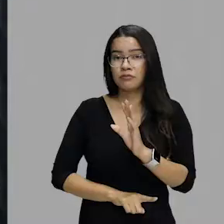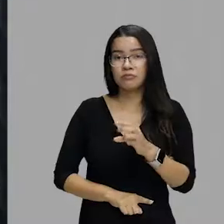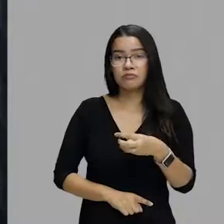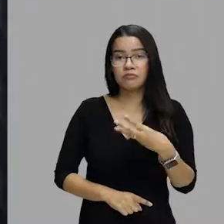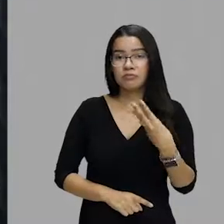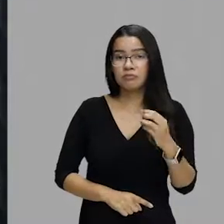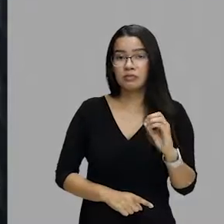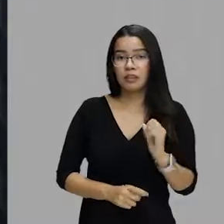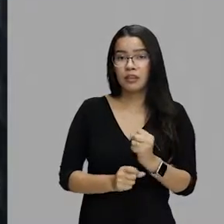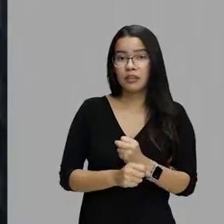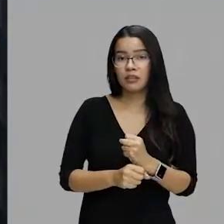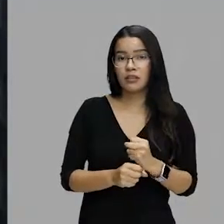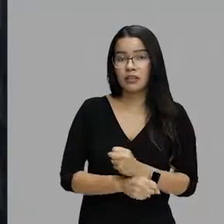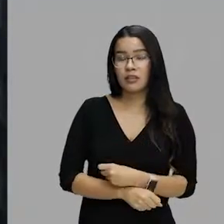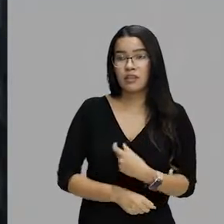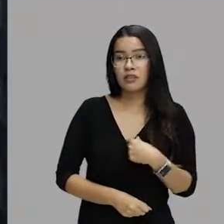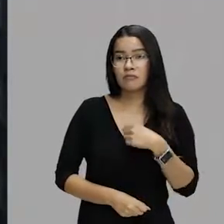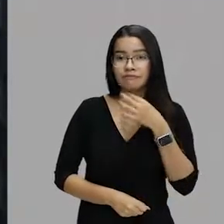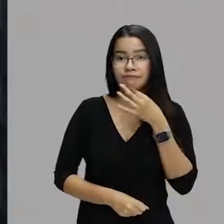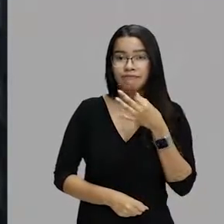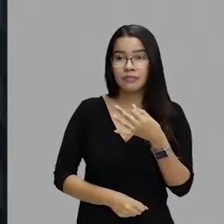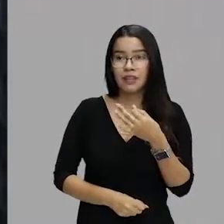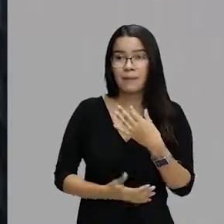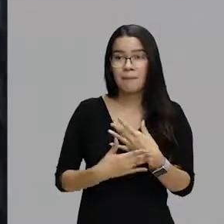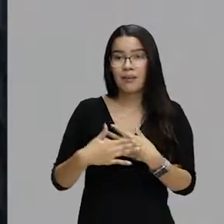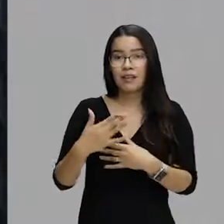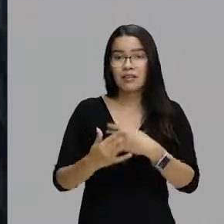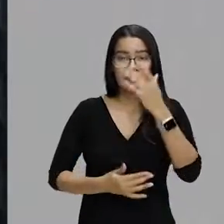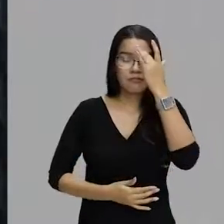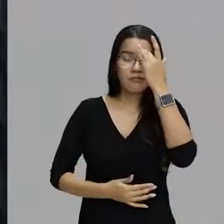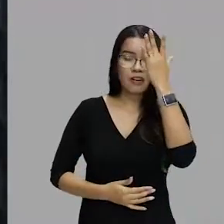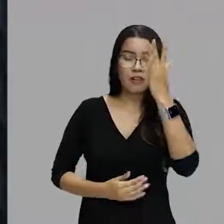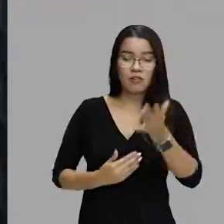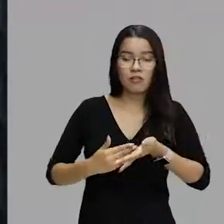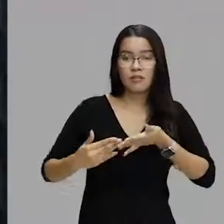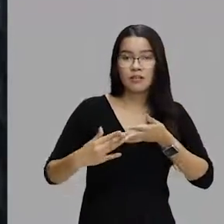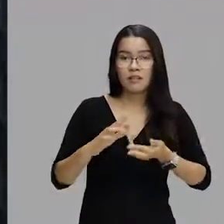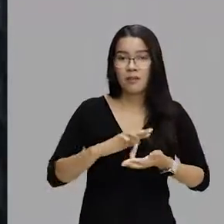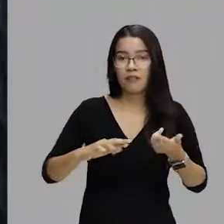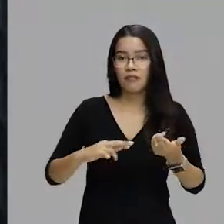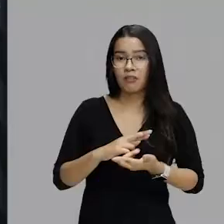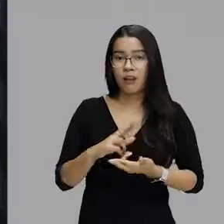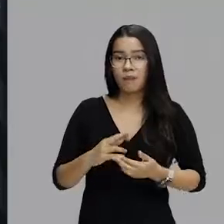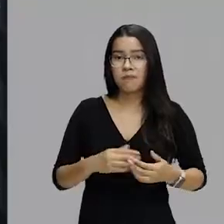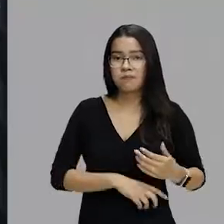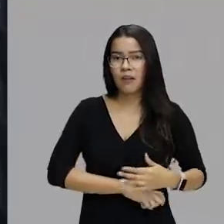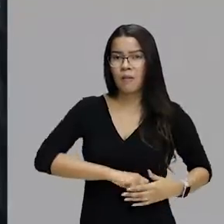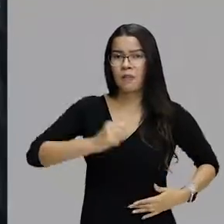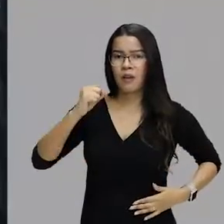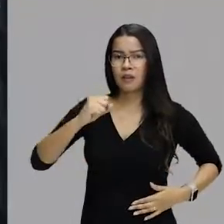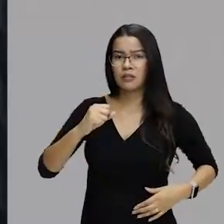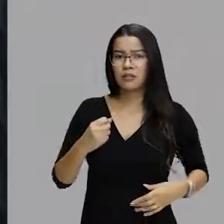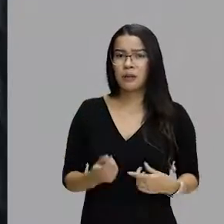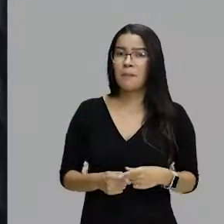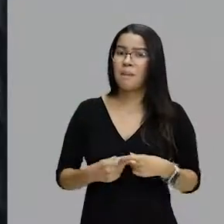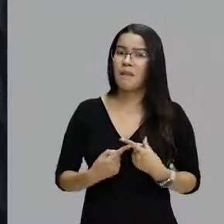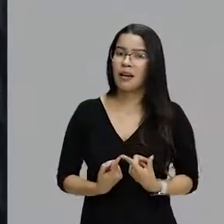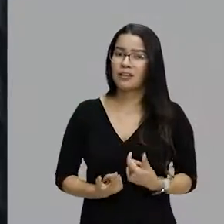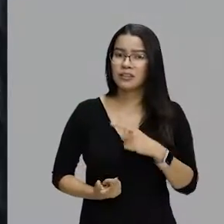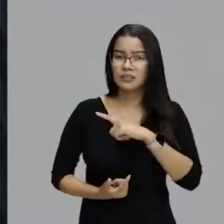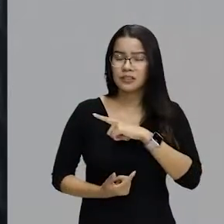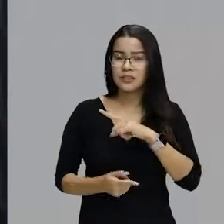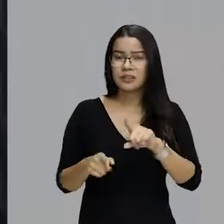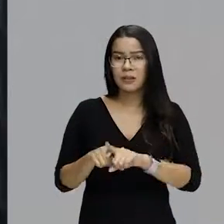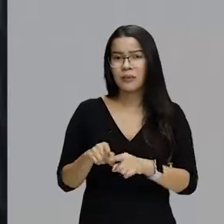anos. Eu costumo dizer, é mais fácil se partir para uma revolução armada guerrilheira, como eles partiram, mas eles tiveram